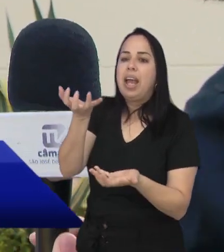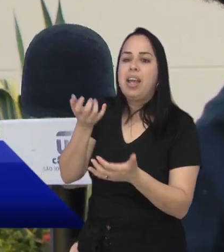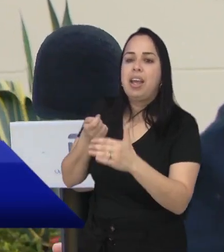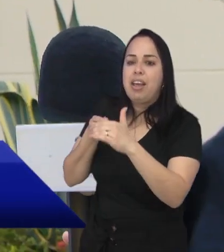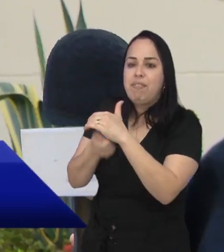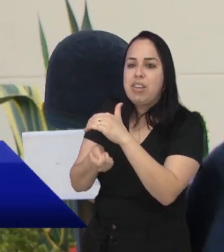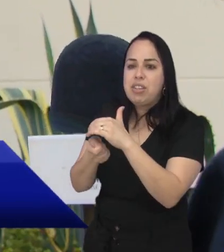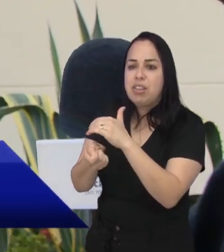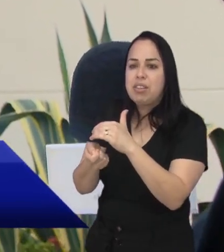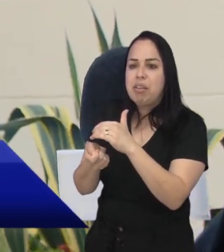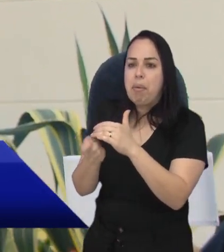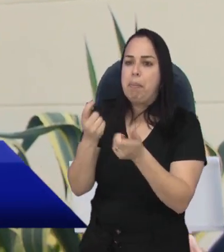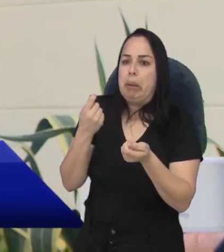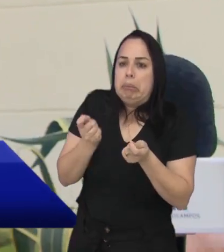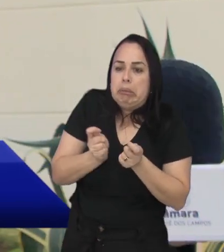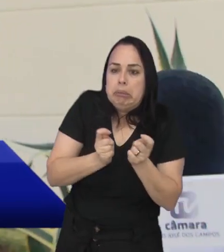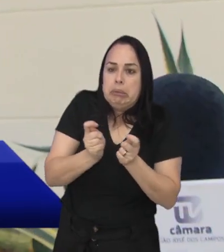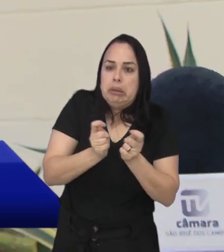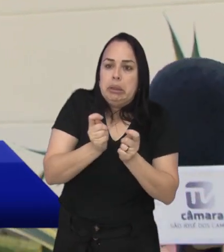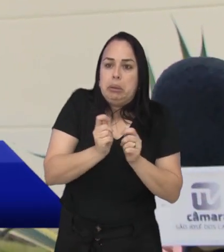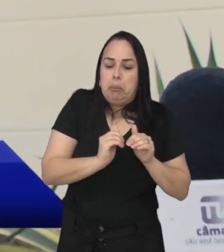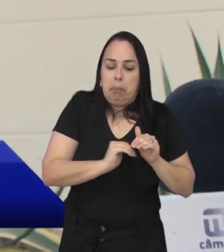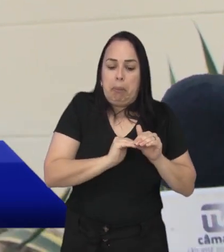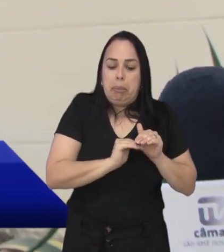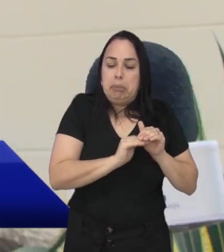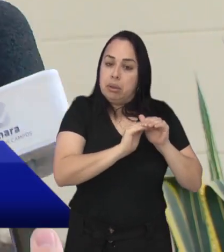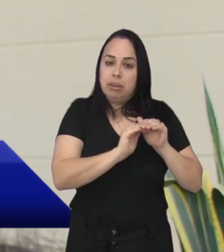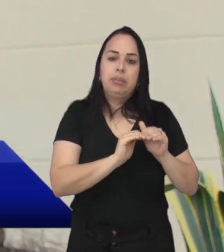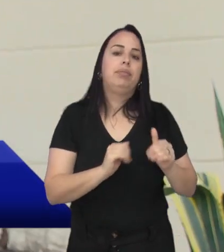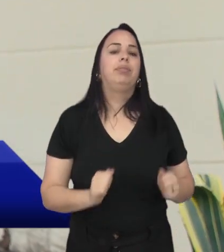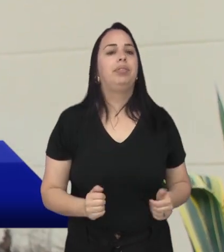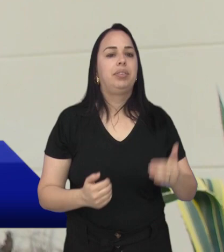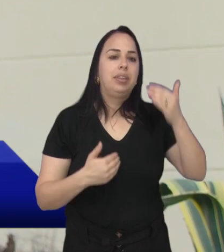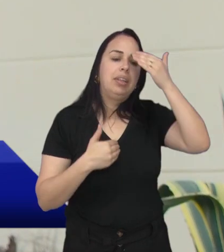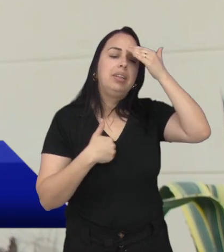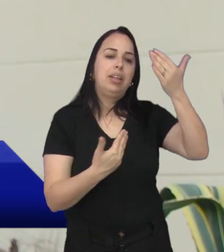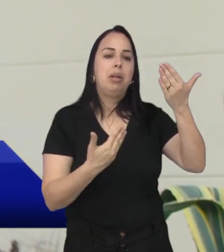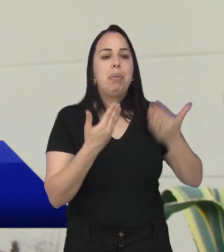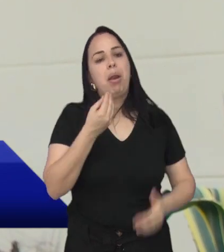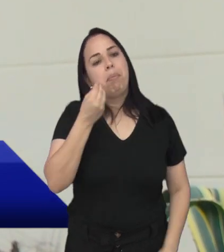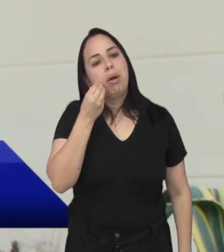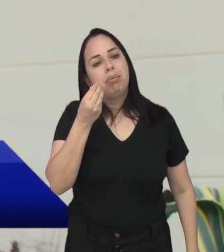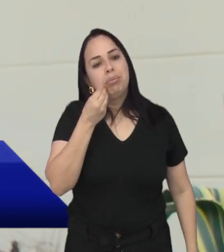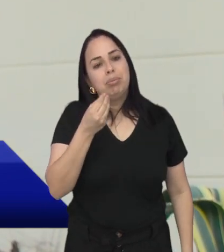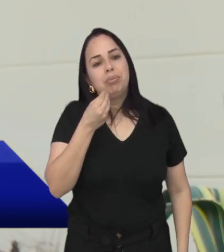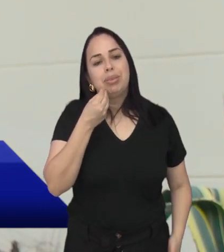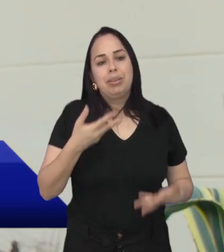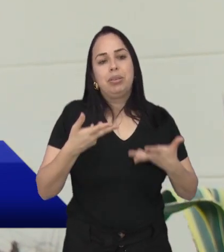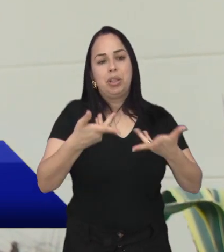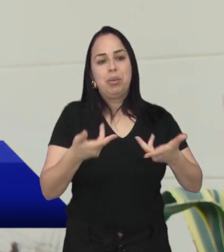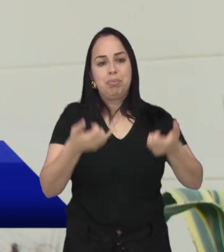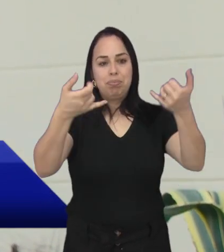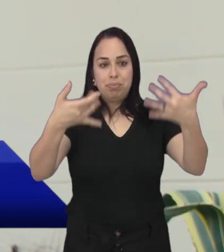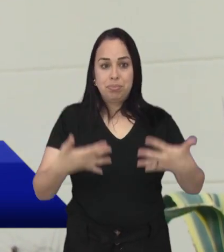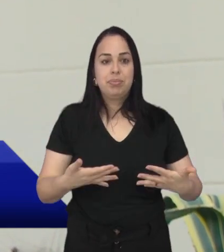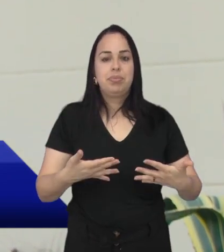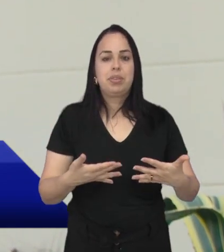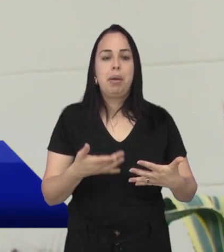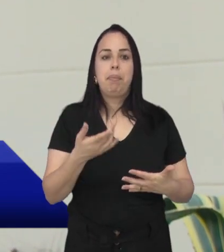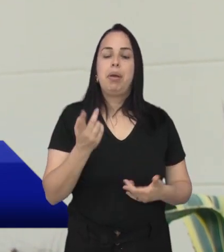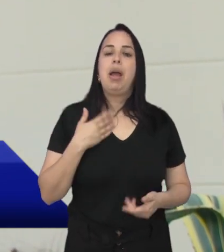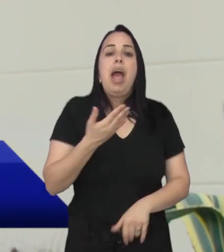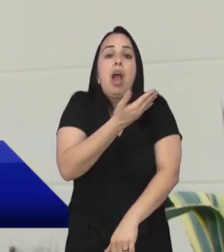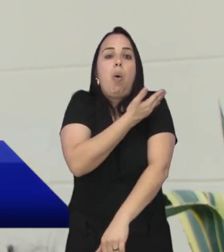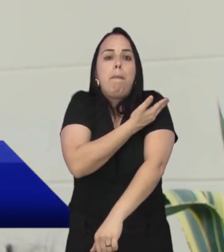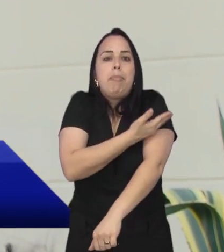o primeiro passo é começar economizando, poupando? Obrigado a oportunidade. E o primeiro passo é começar a